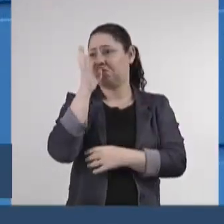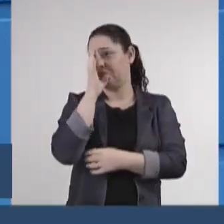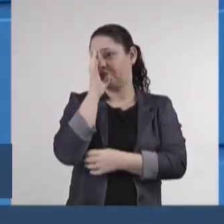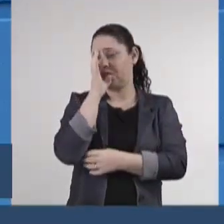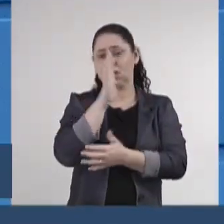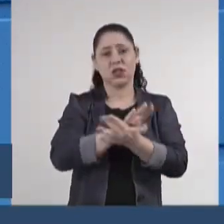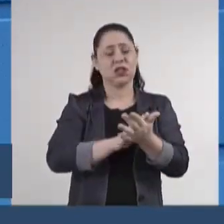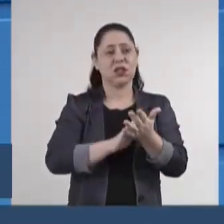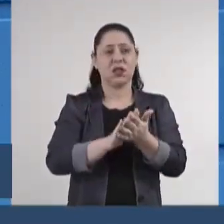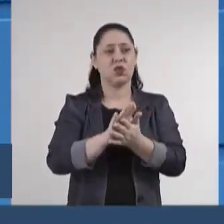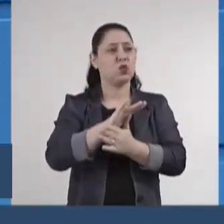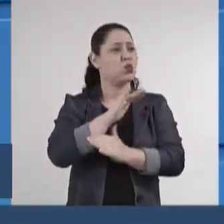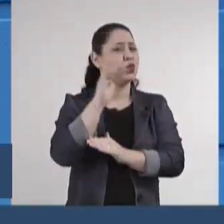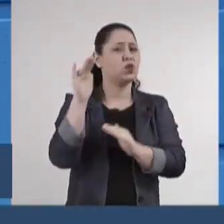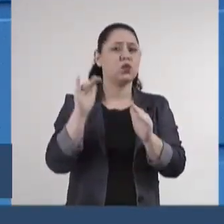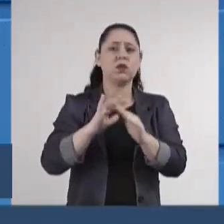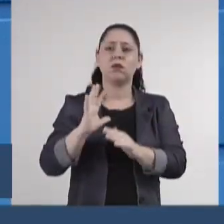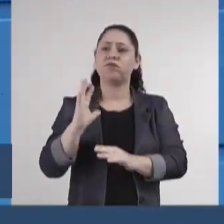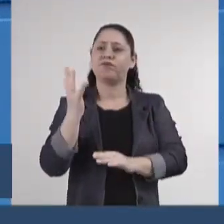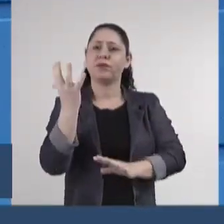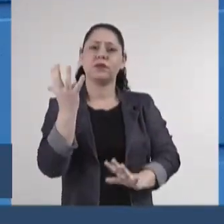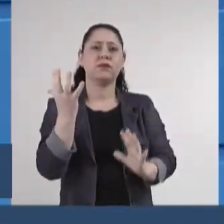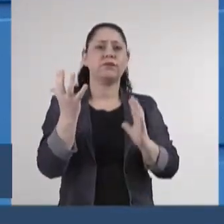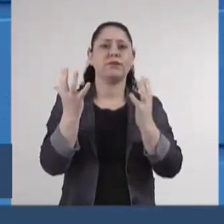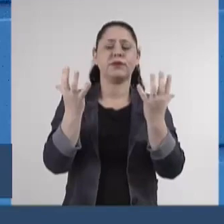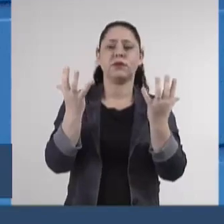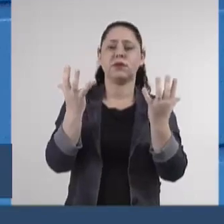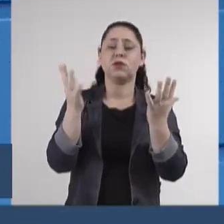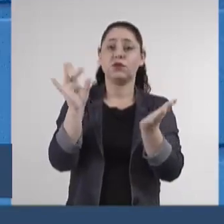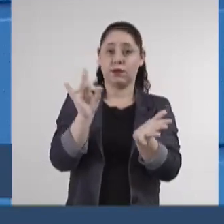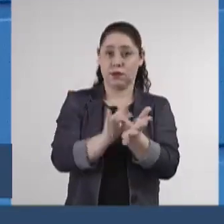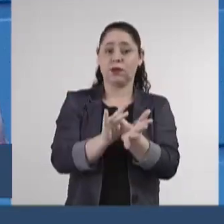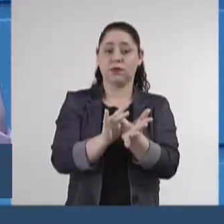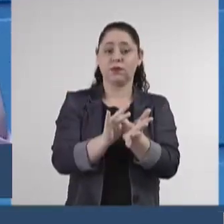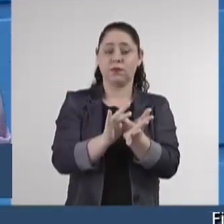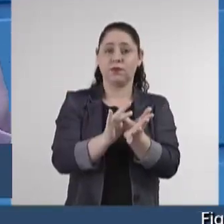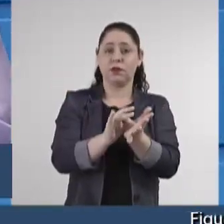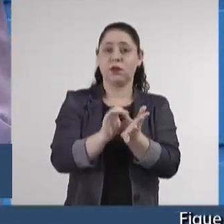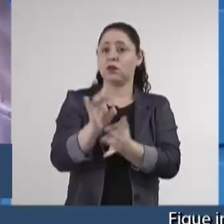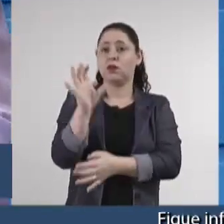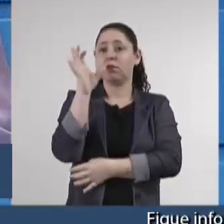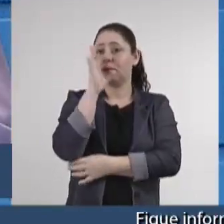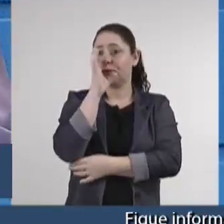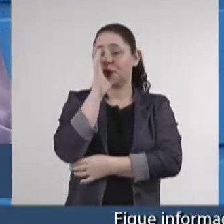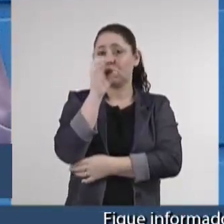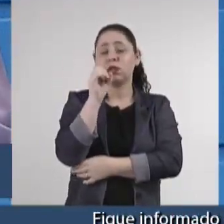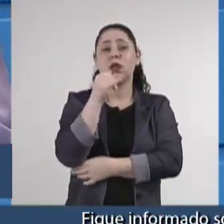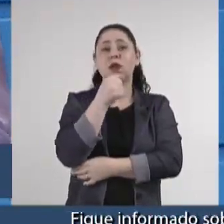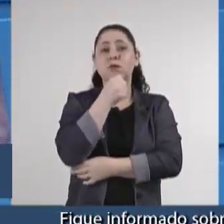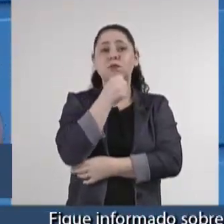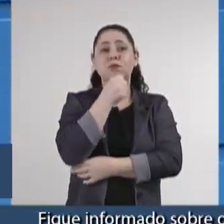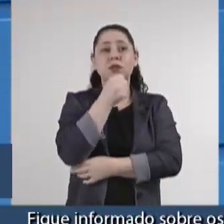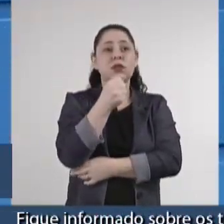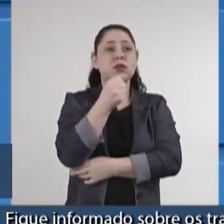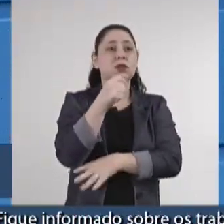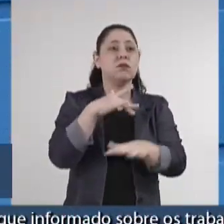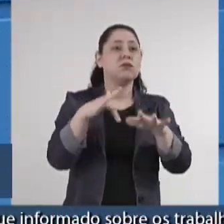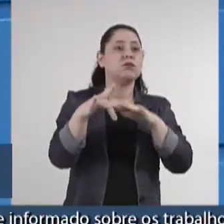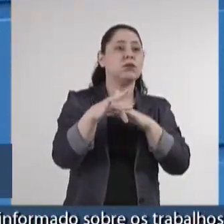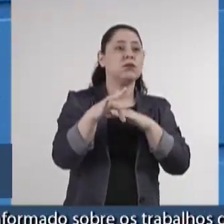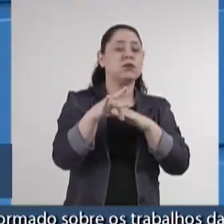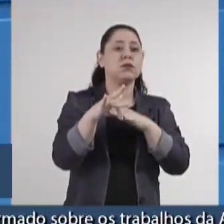acompanhando todas... tudo o que está acontecendo, de fato, e apenas acompanha pela imprensa, pelas